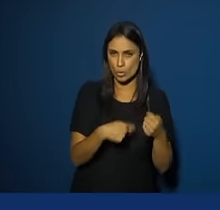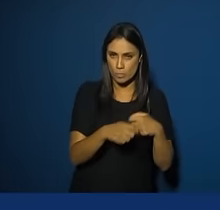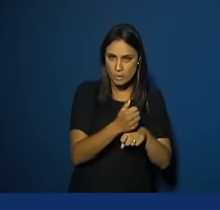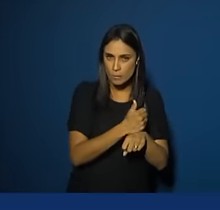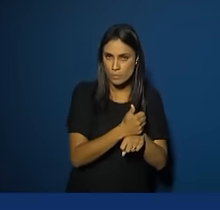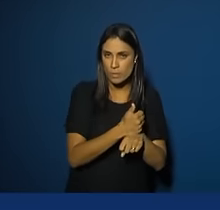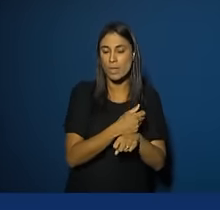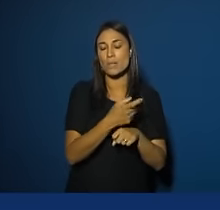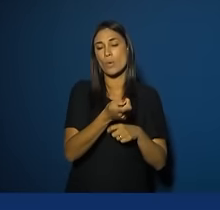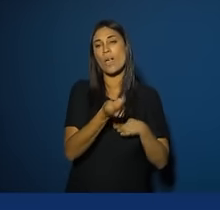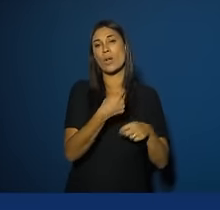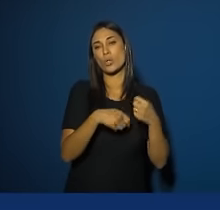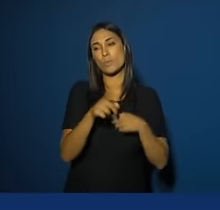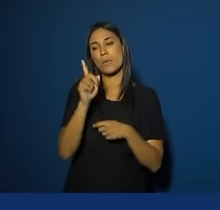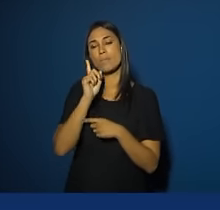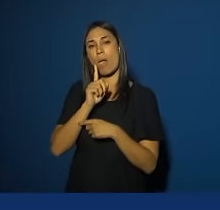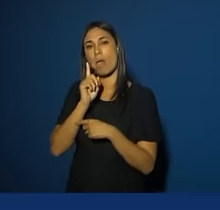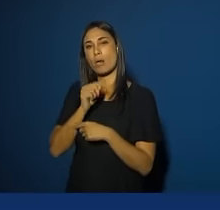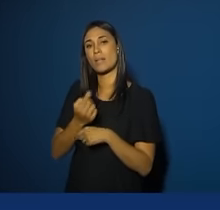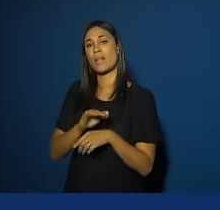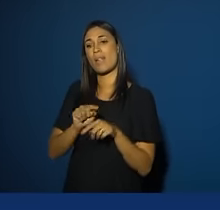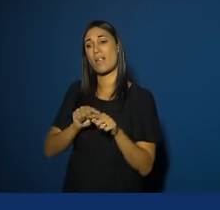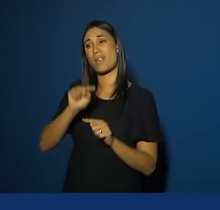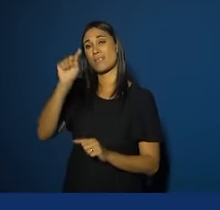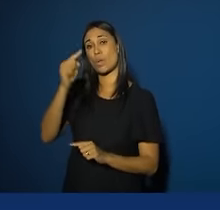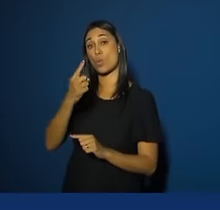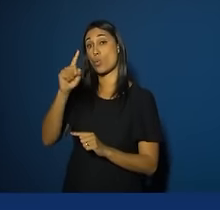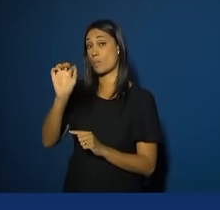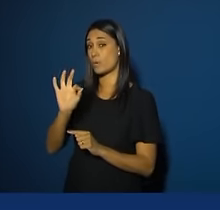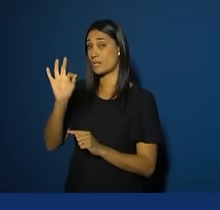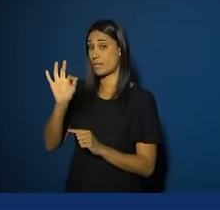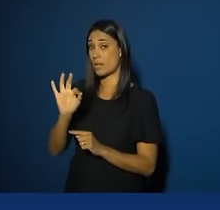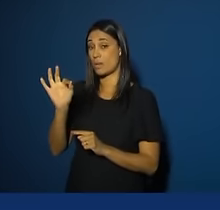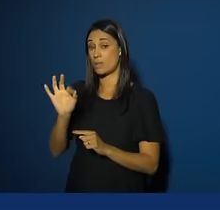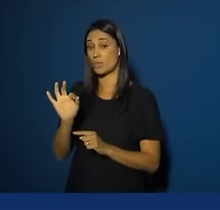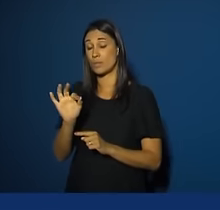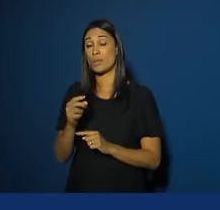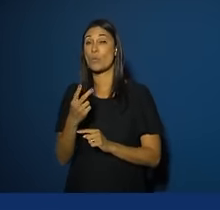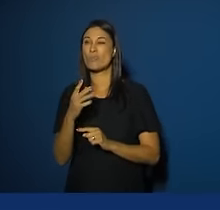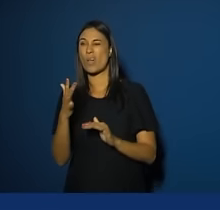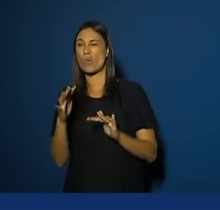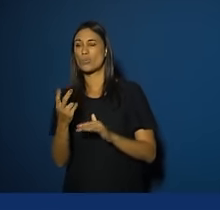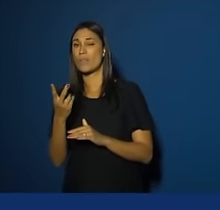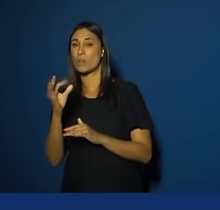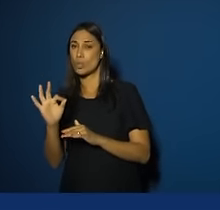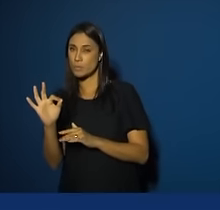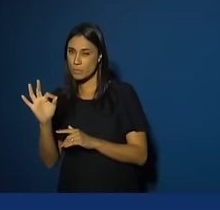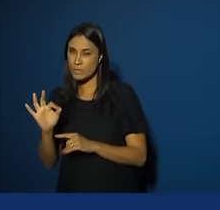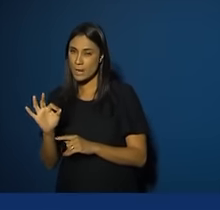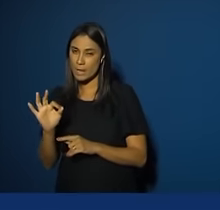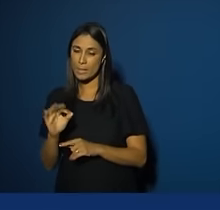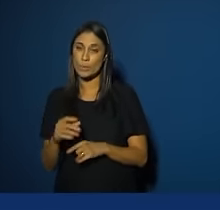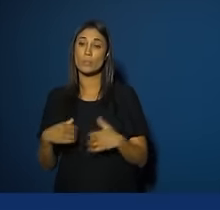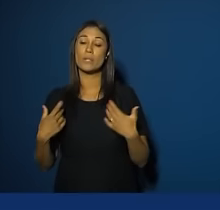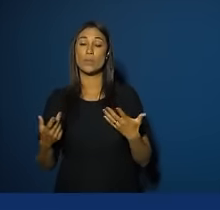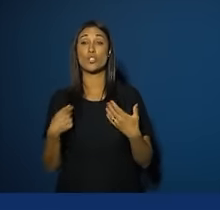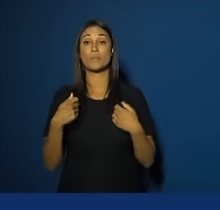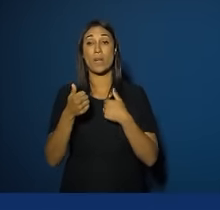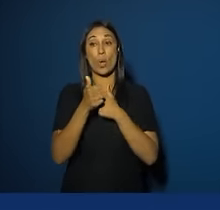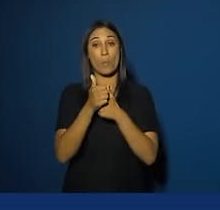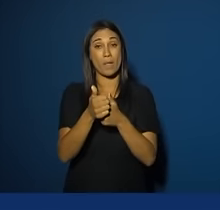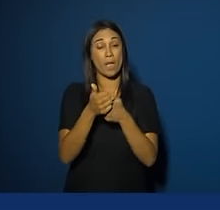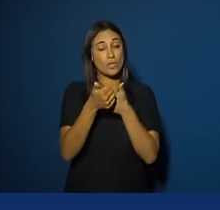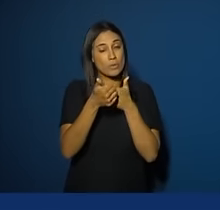a economia americana crescer 1% esse ano. Tem algumas casas bem renomadas falando em 2%. Então, assim, uma coisa para a gente acompanhar de